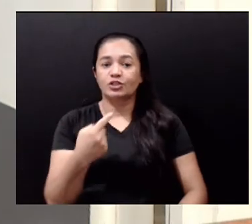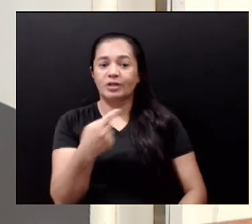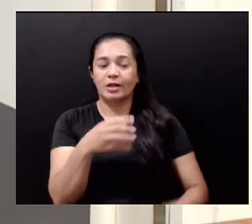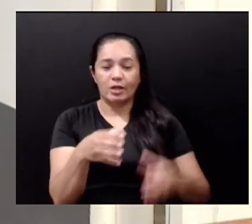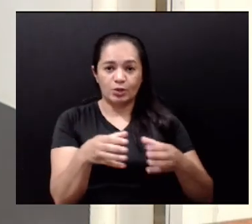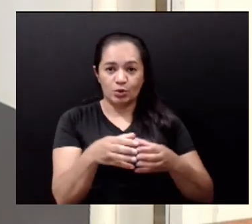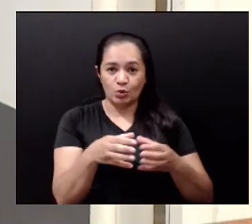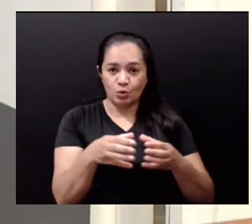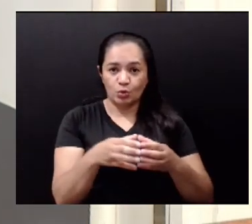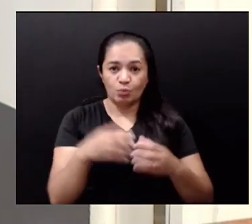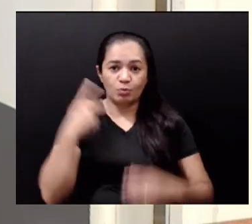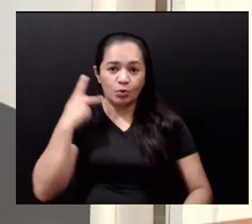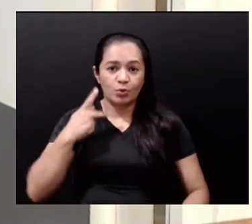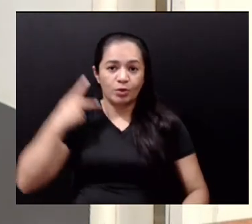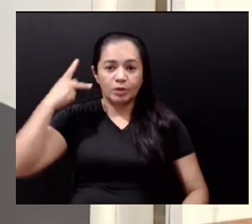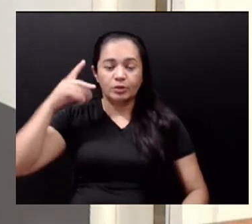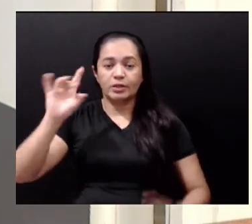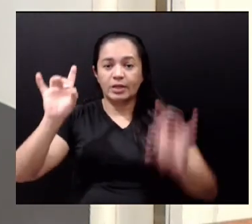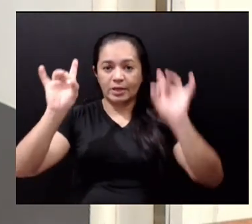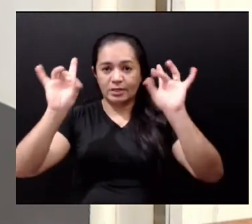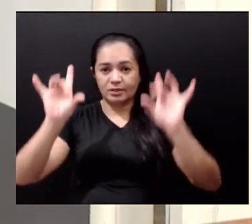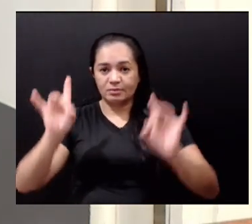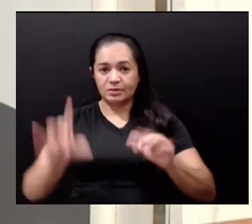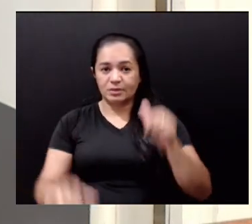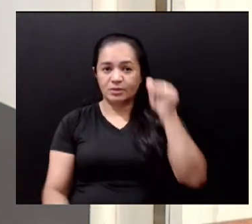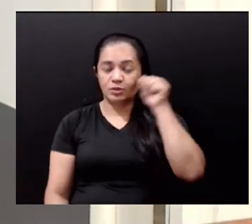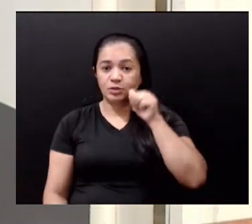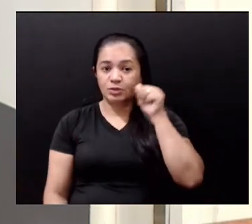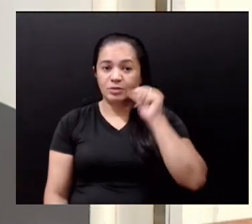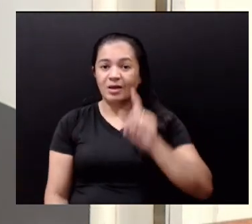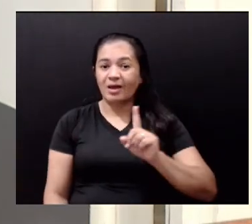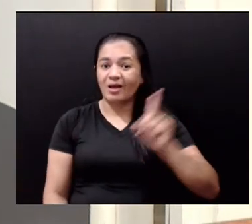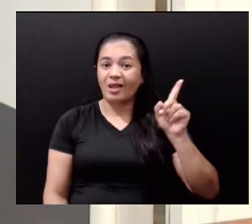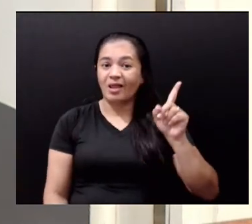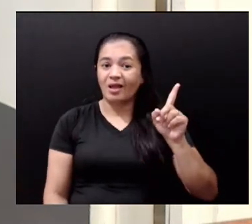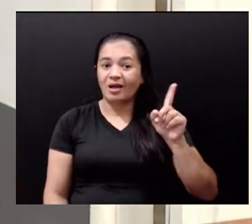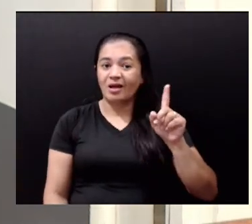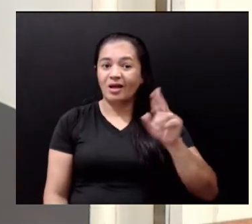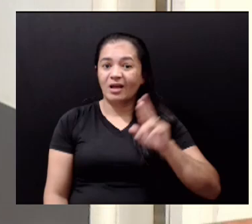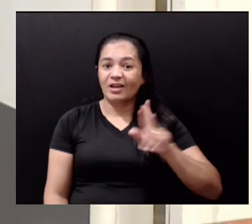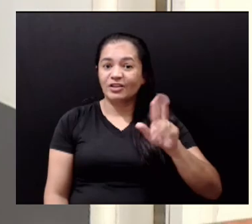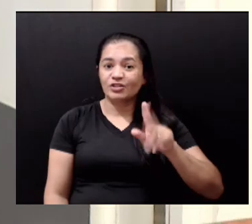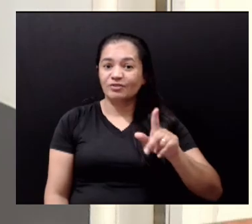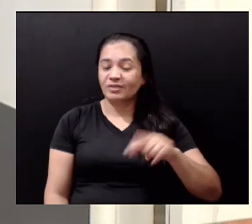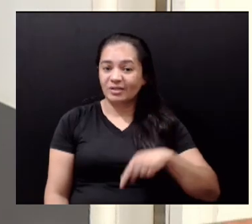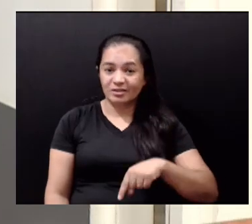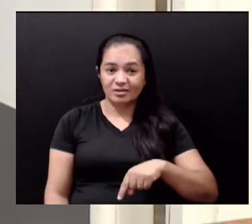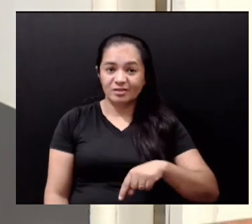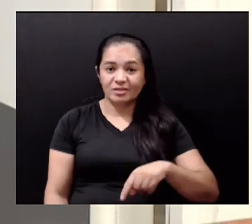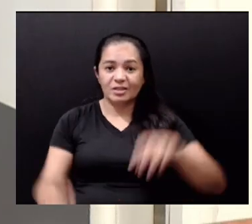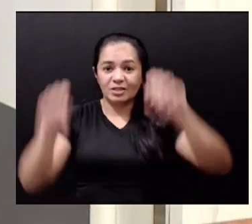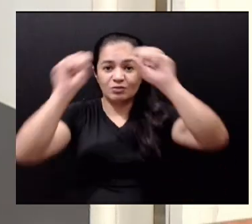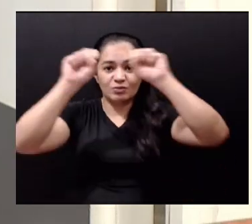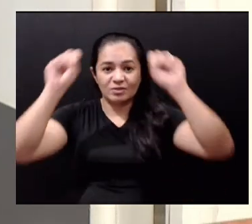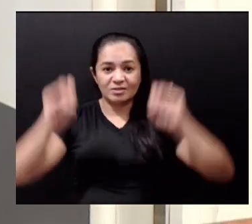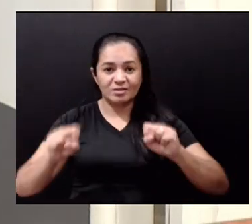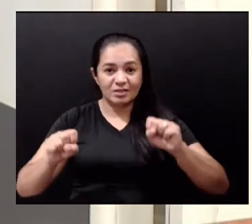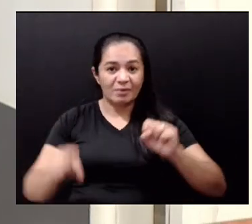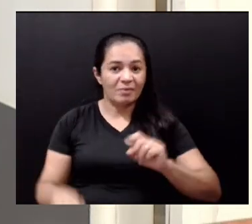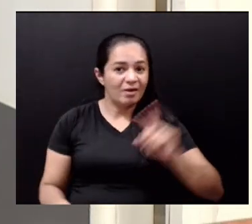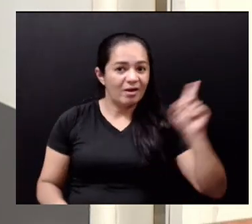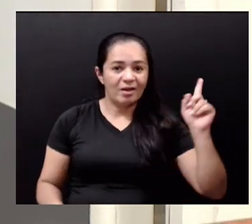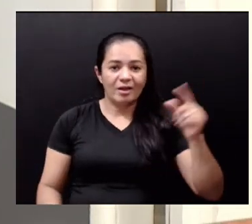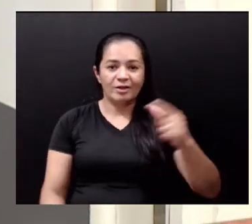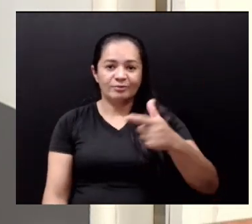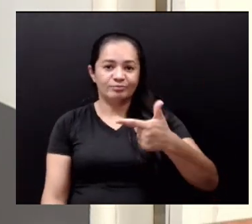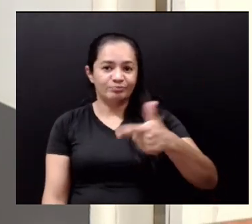Mulher. E lá, diferente daqui, não existe um sistema instituído, como a gente tem aqui já há 21 anos, né,